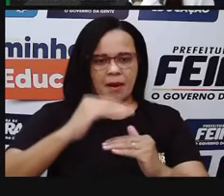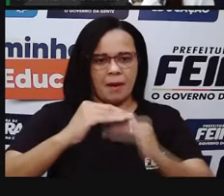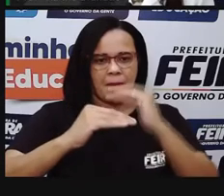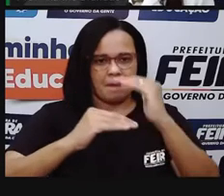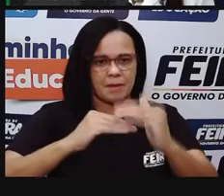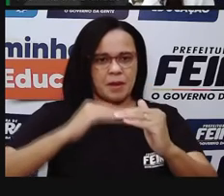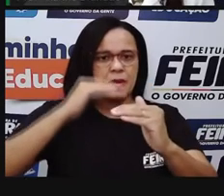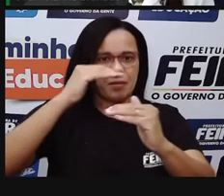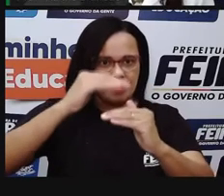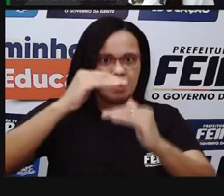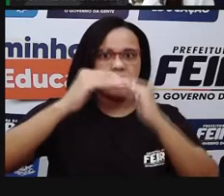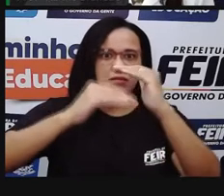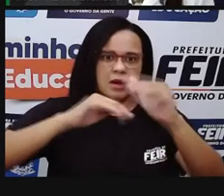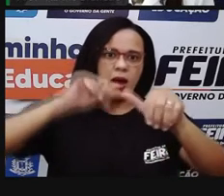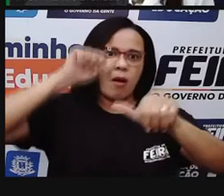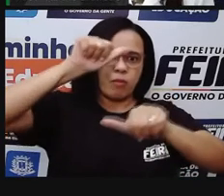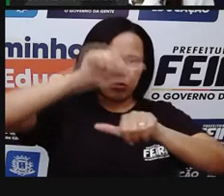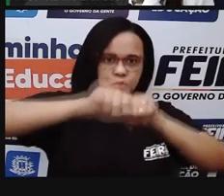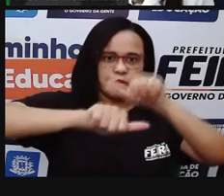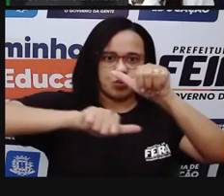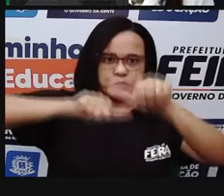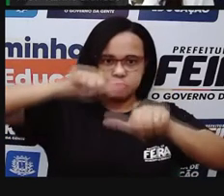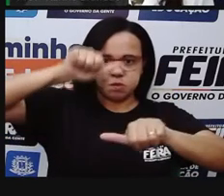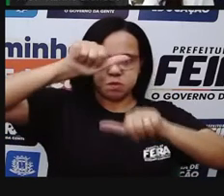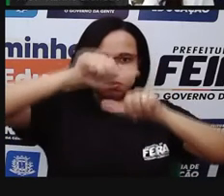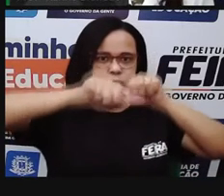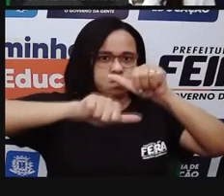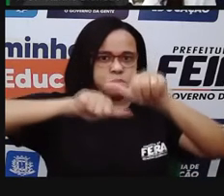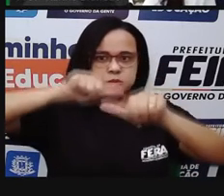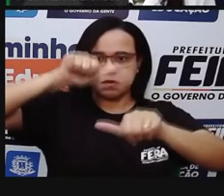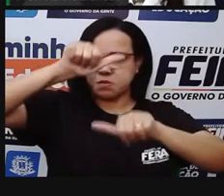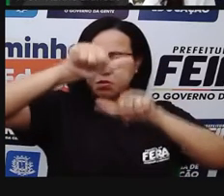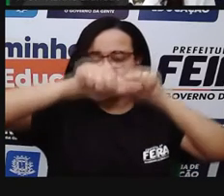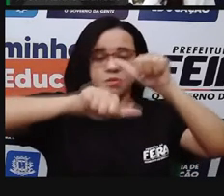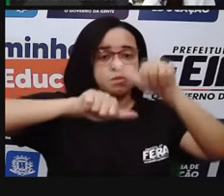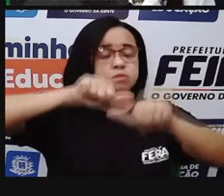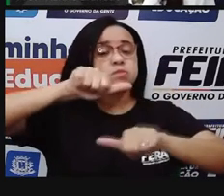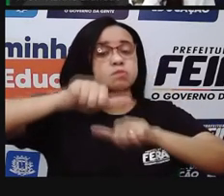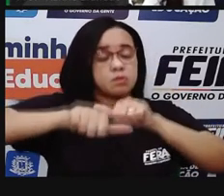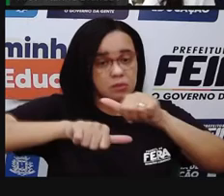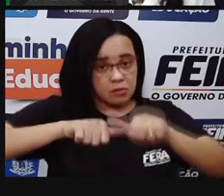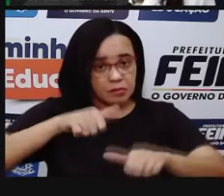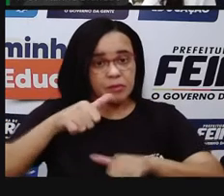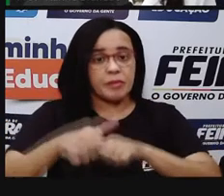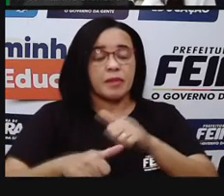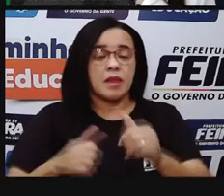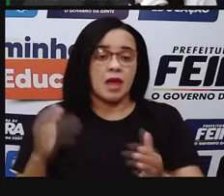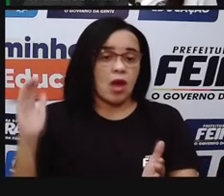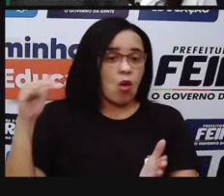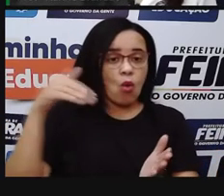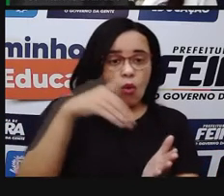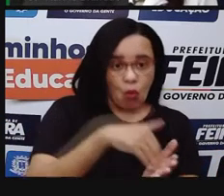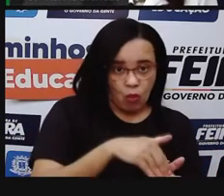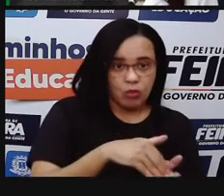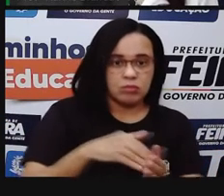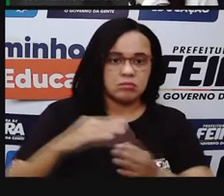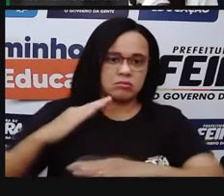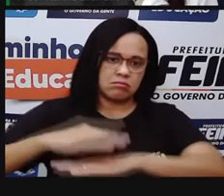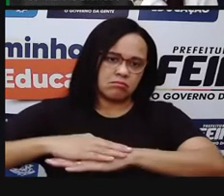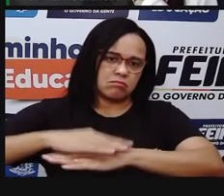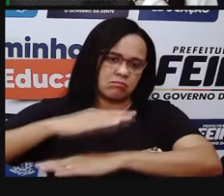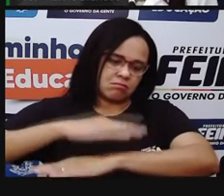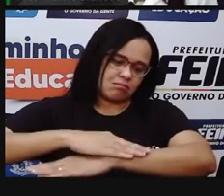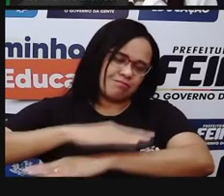esse desenvolvimento dessas pernas, né, posteriores, que faz com que ele consiga ser um adulto